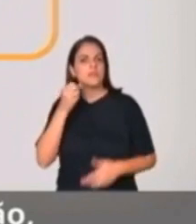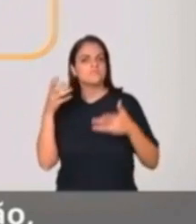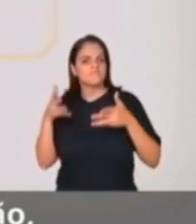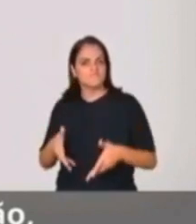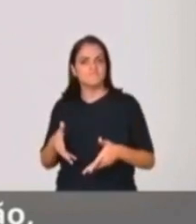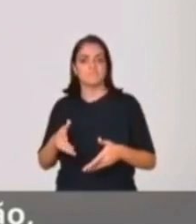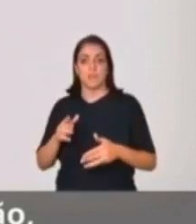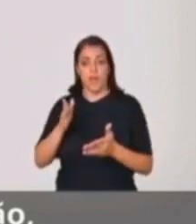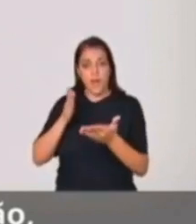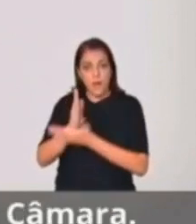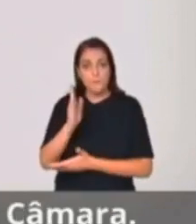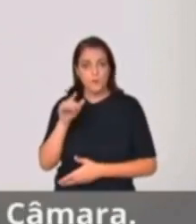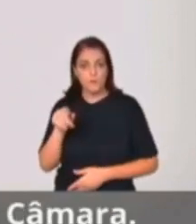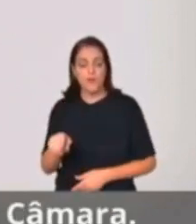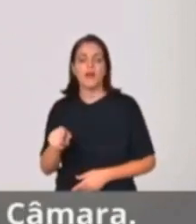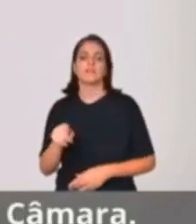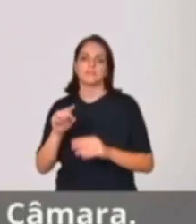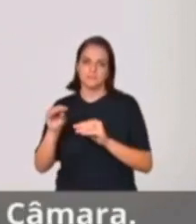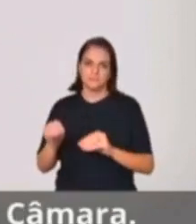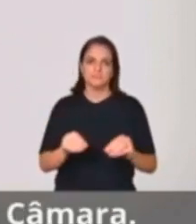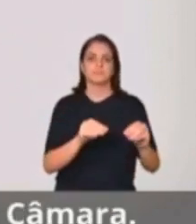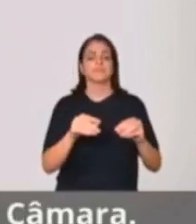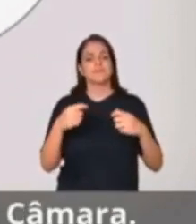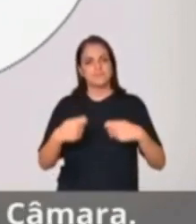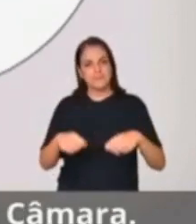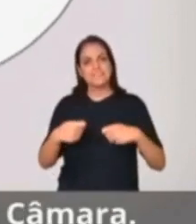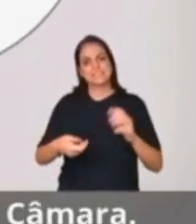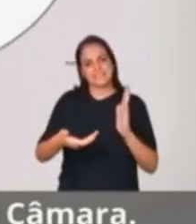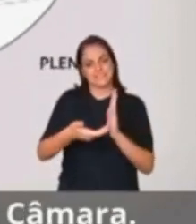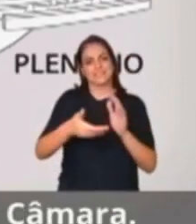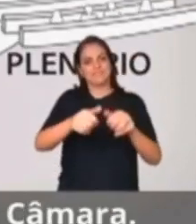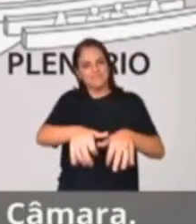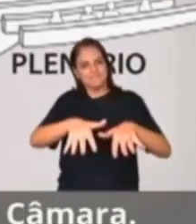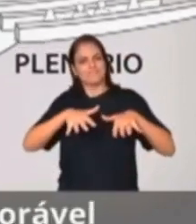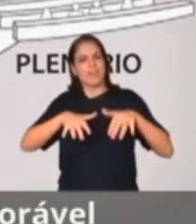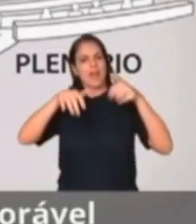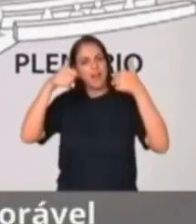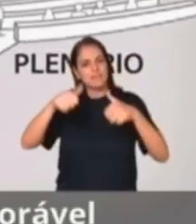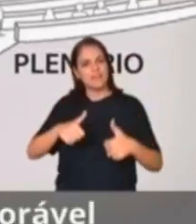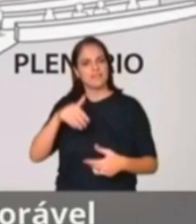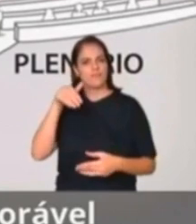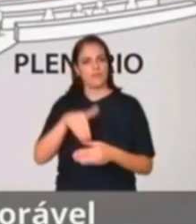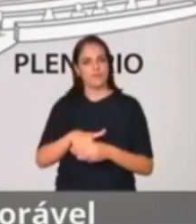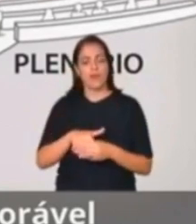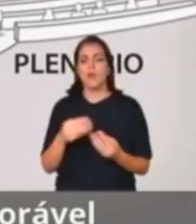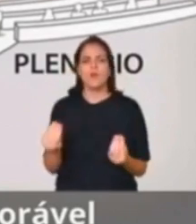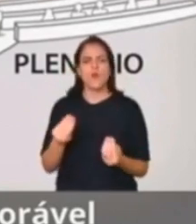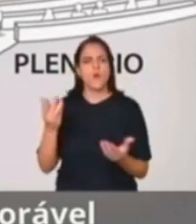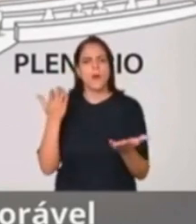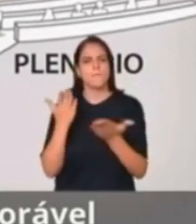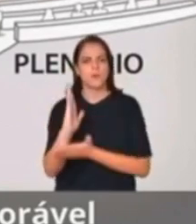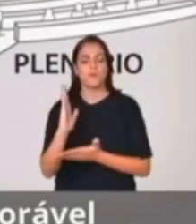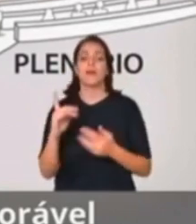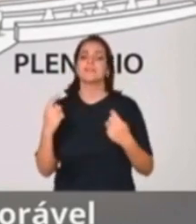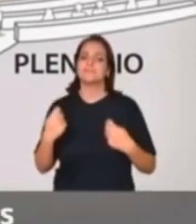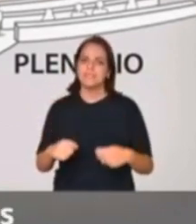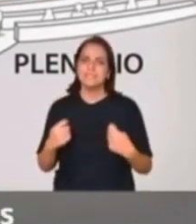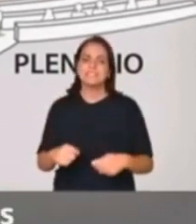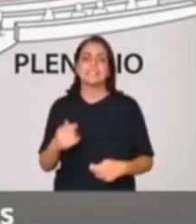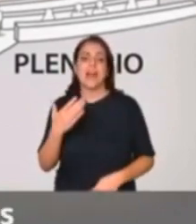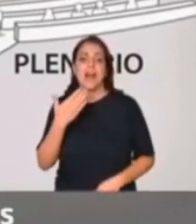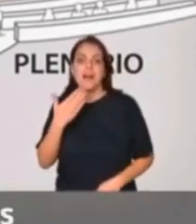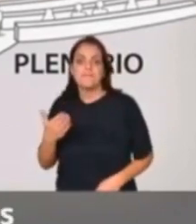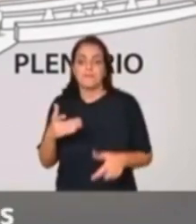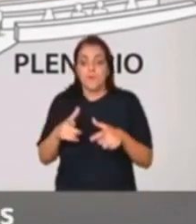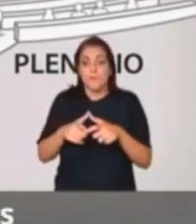depois de aprovada por essa comissão aí não tem precisa ser analisada pelo plenário da câmara e ela precisa do voto favorável